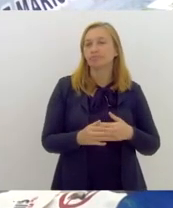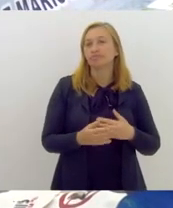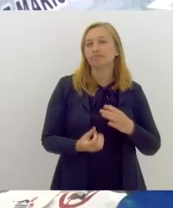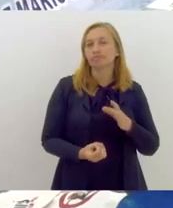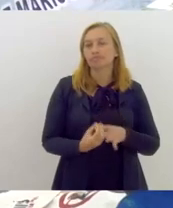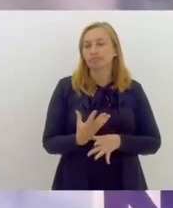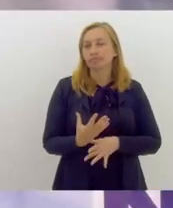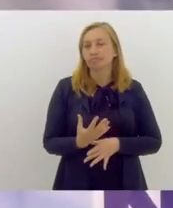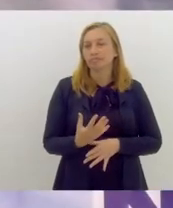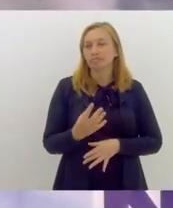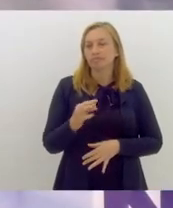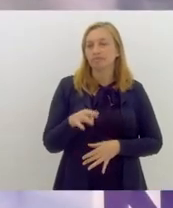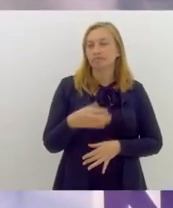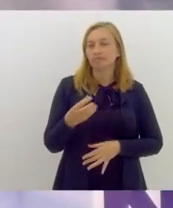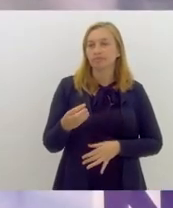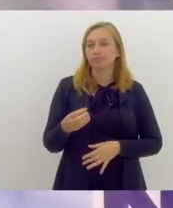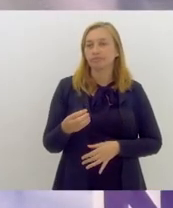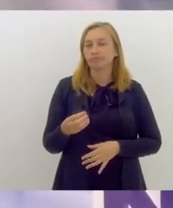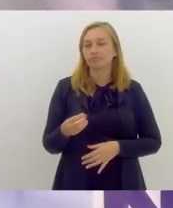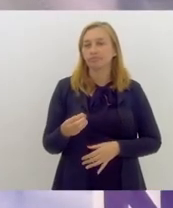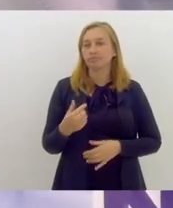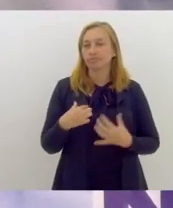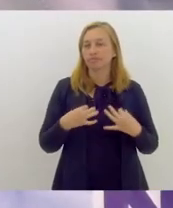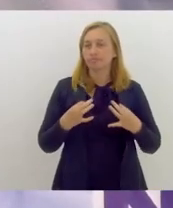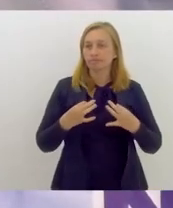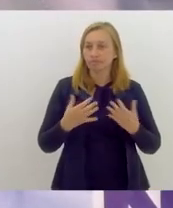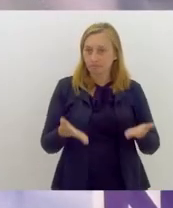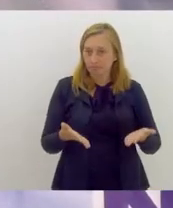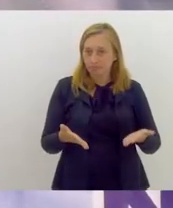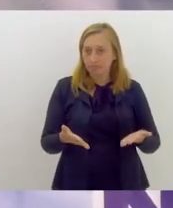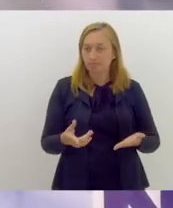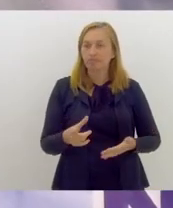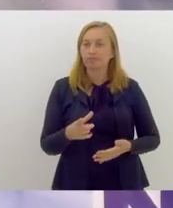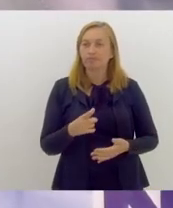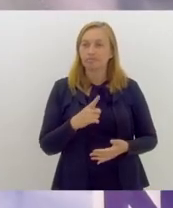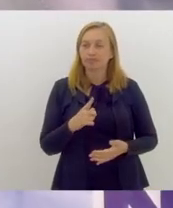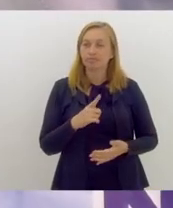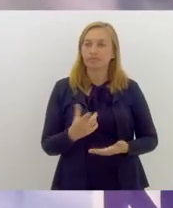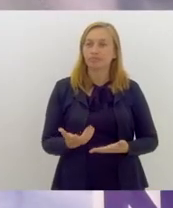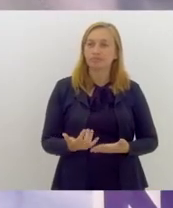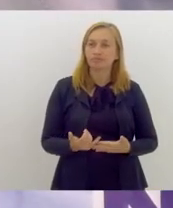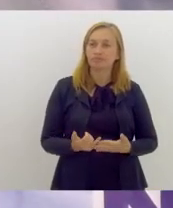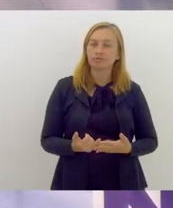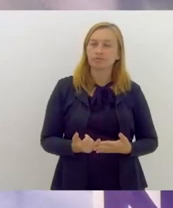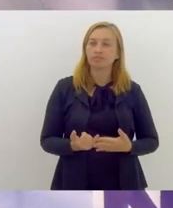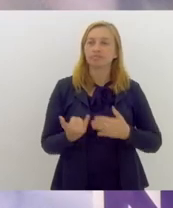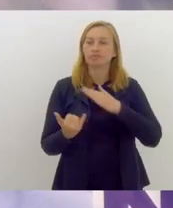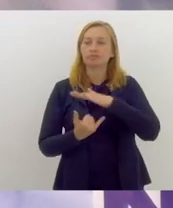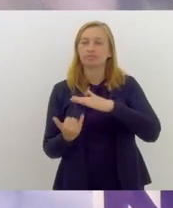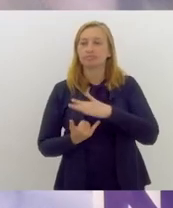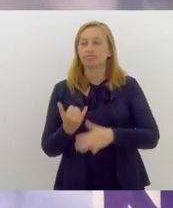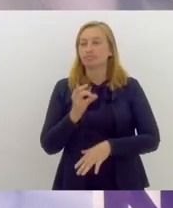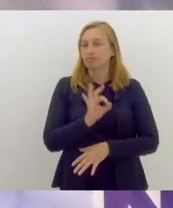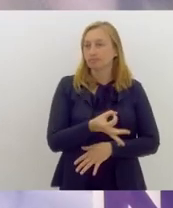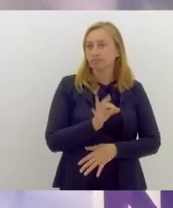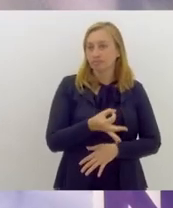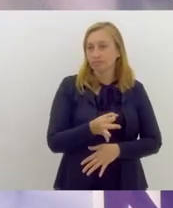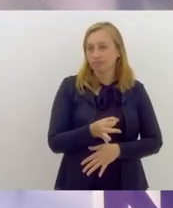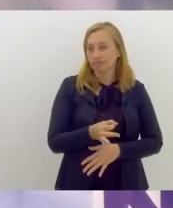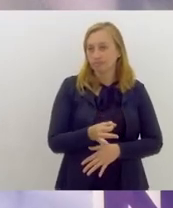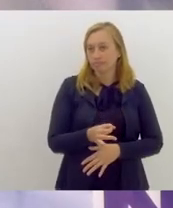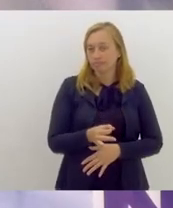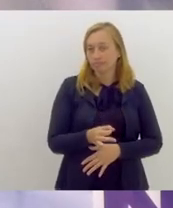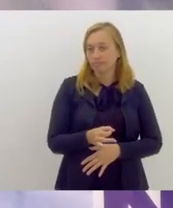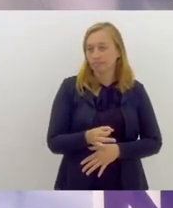produtiva estou à disposição temos restrições legais não somos órgãos licenciador não temos